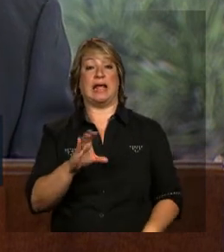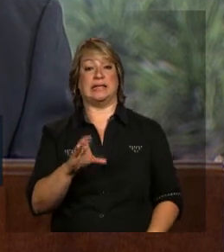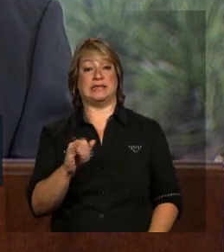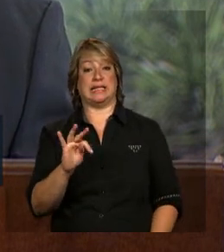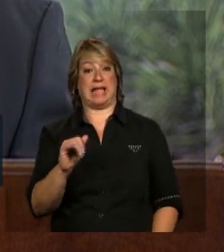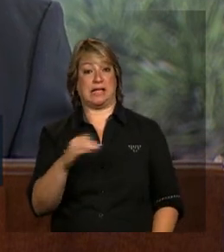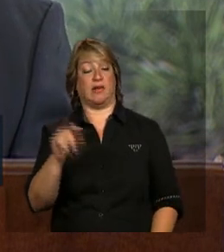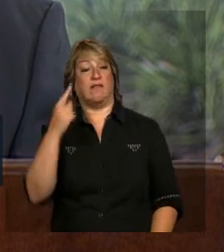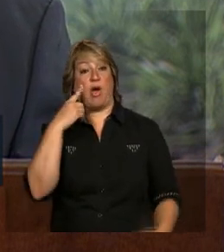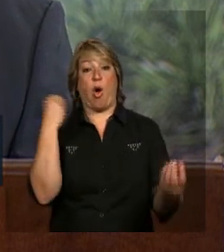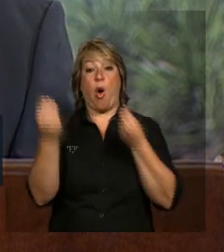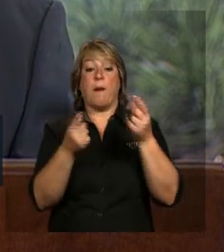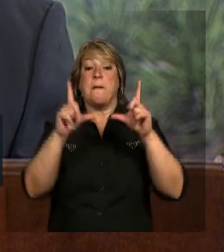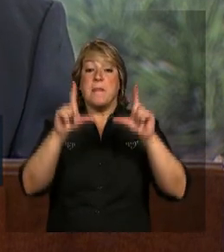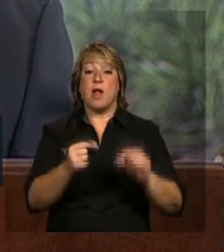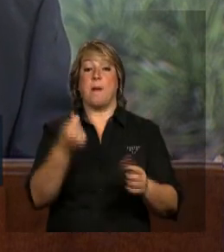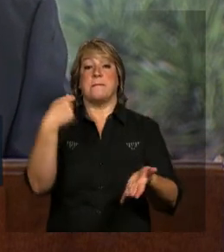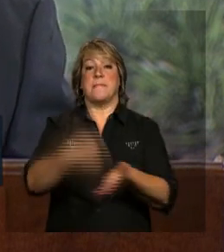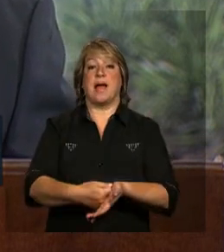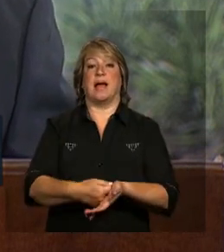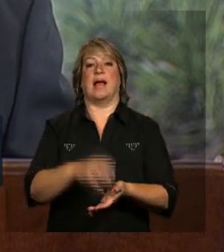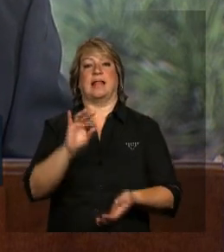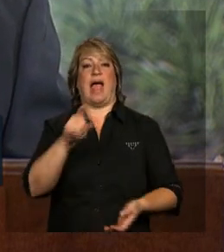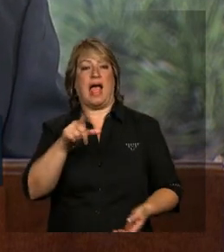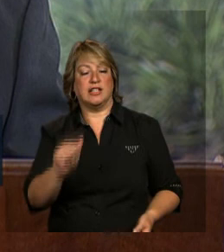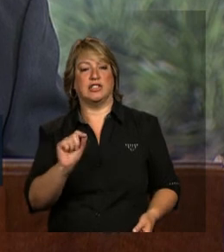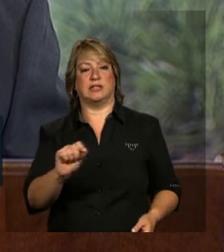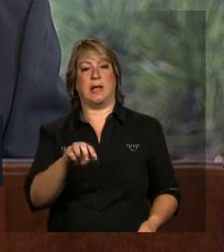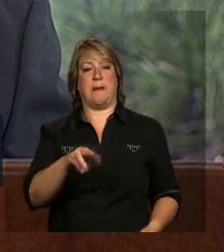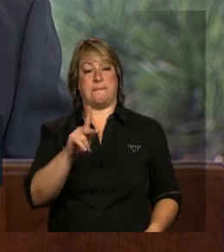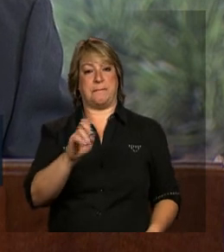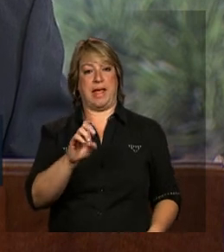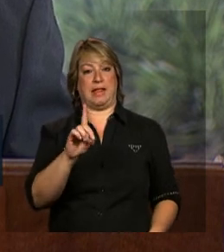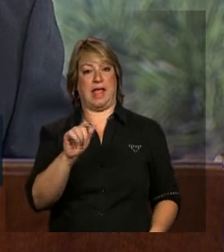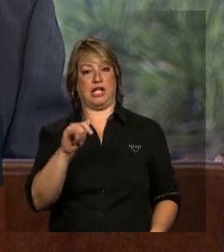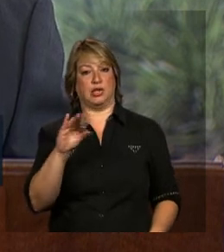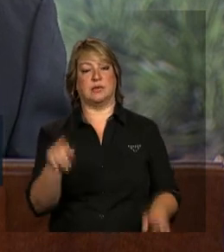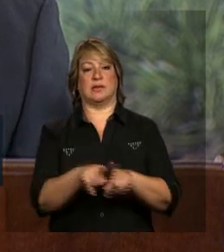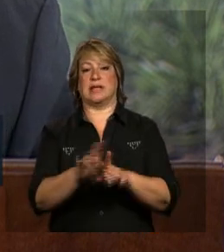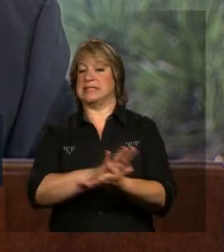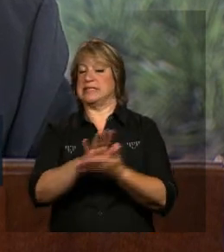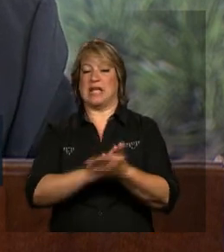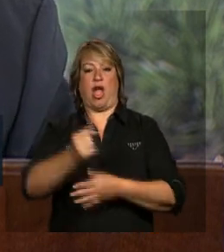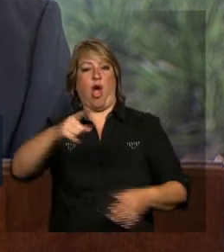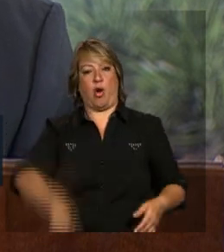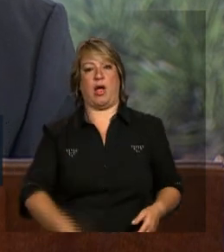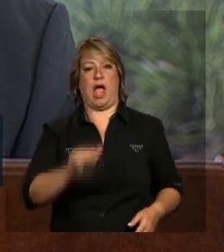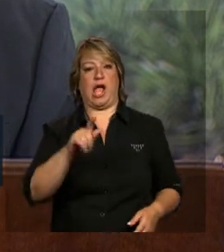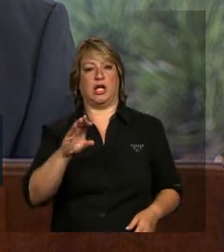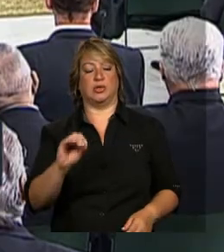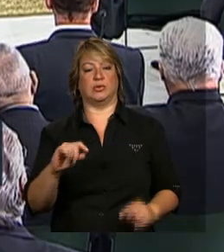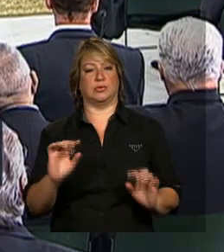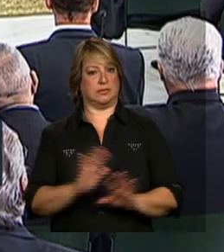se dará pela menor tarifa de pedágio sem cobrança de ágio aqueles que disputa